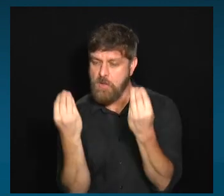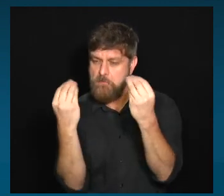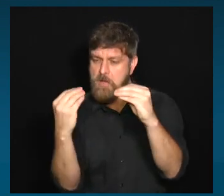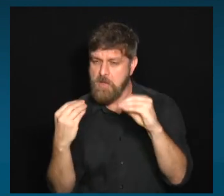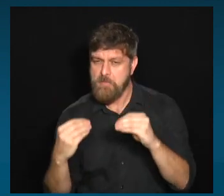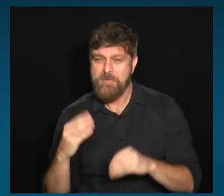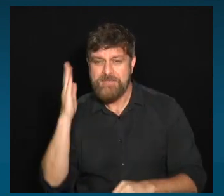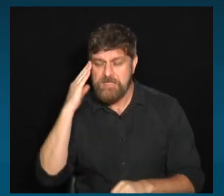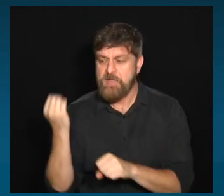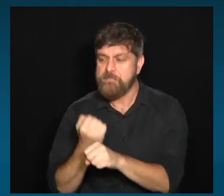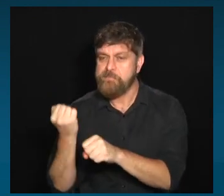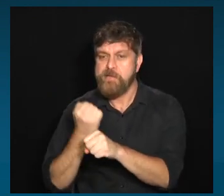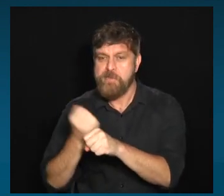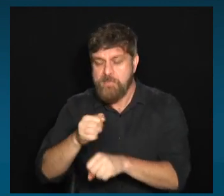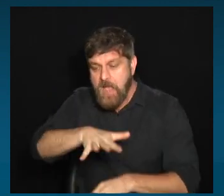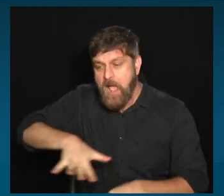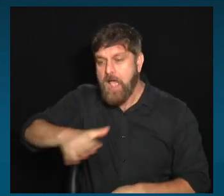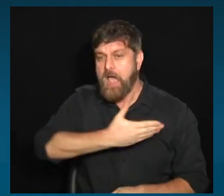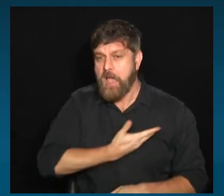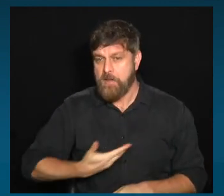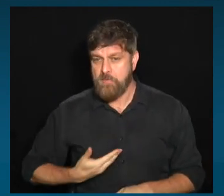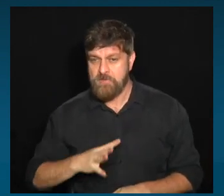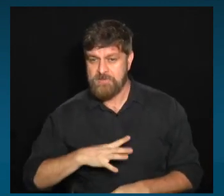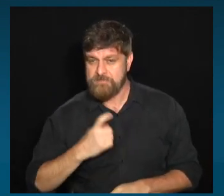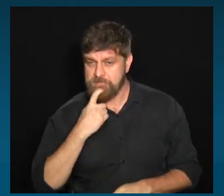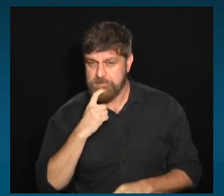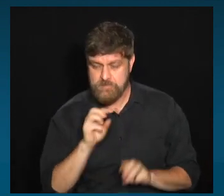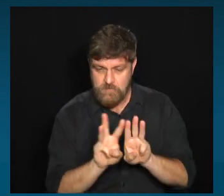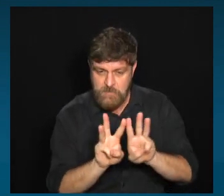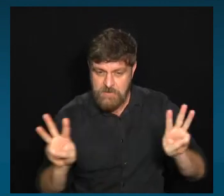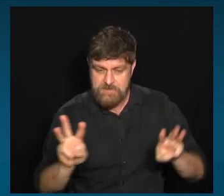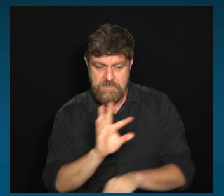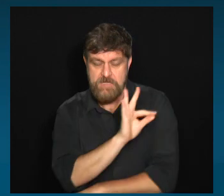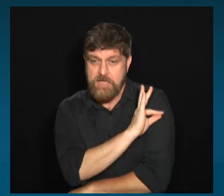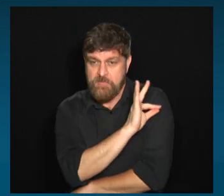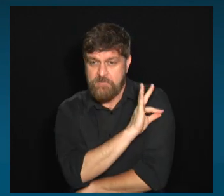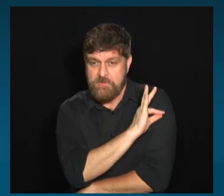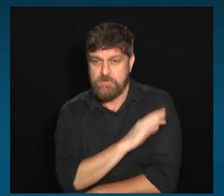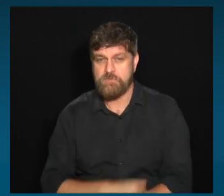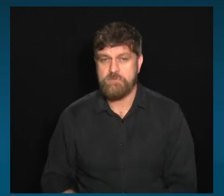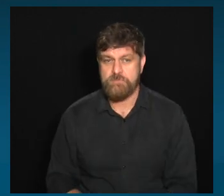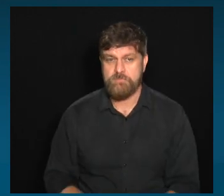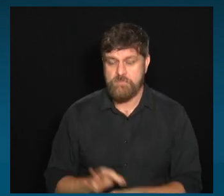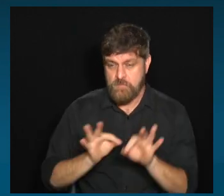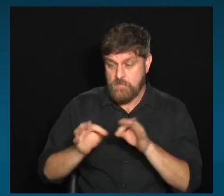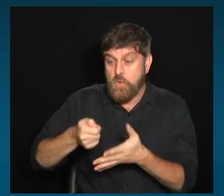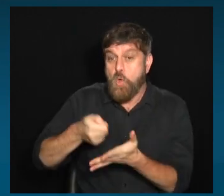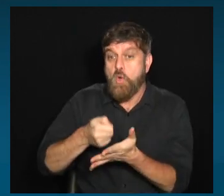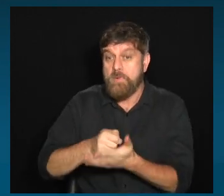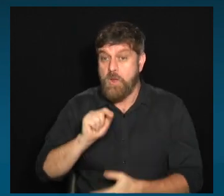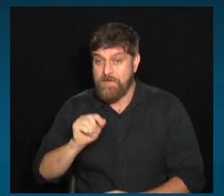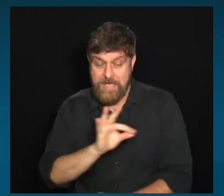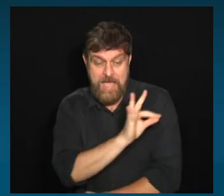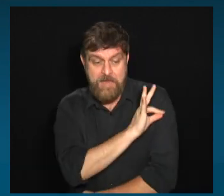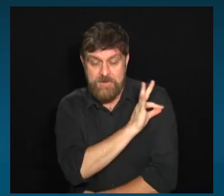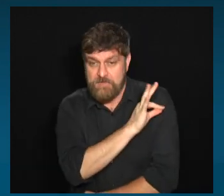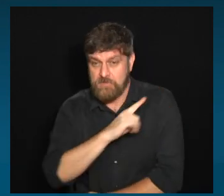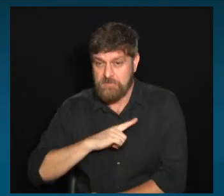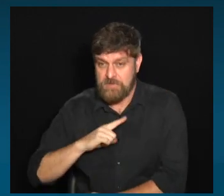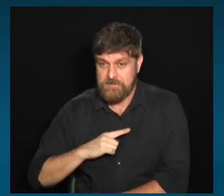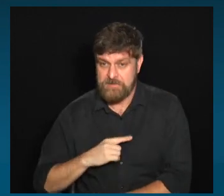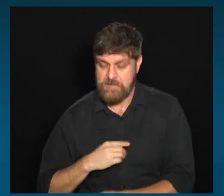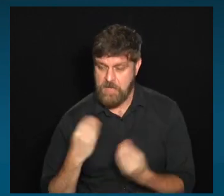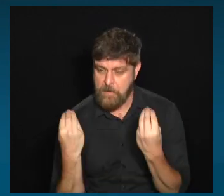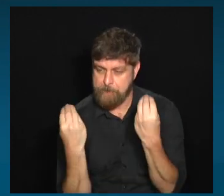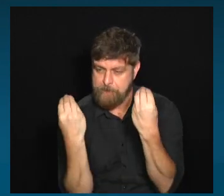obras públicas no município de Campinas por meio do site da Prefeitura Municipal. O projeto obriga o Poder Executivo a criar no